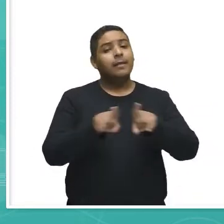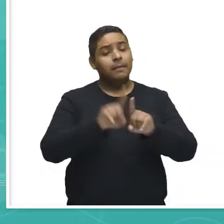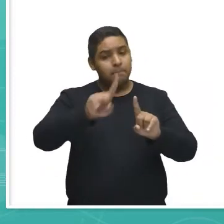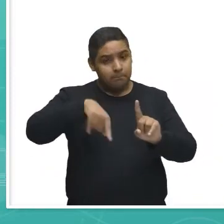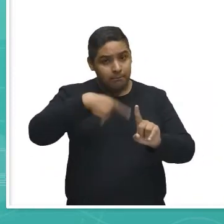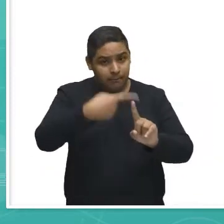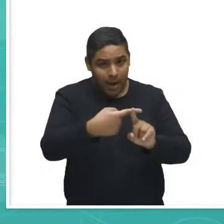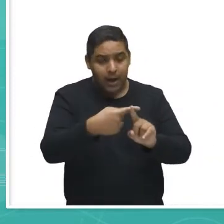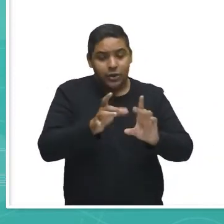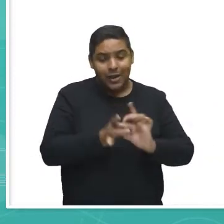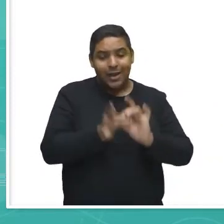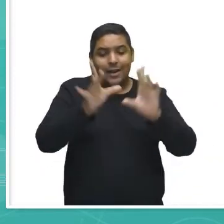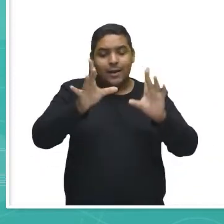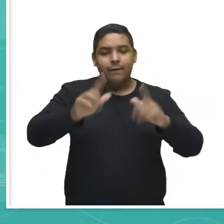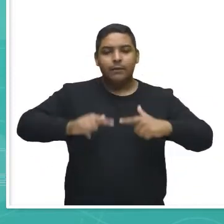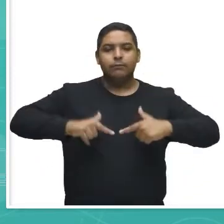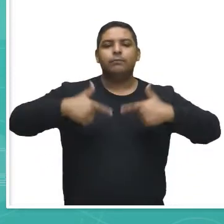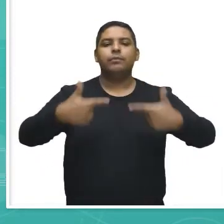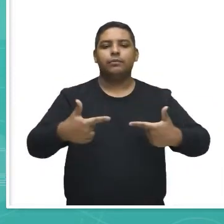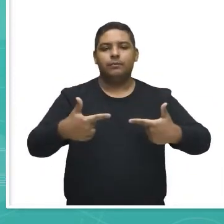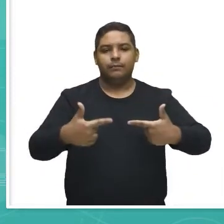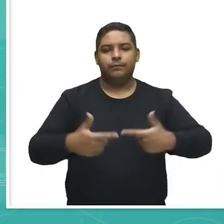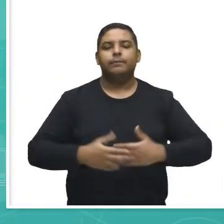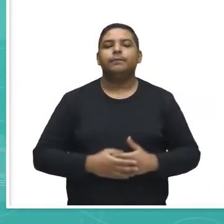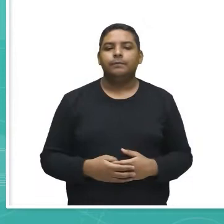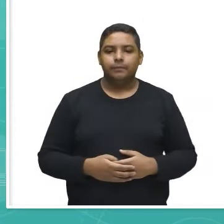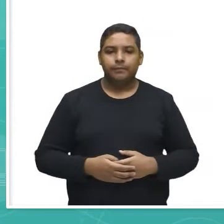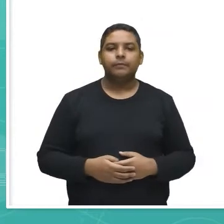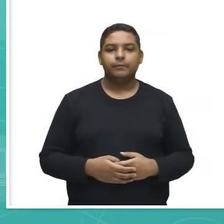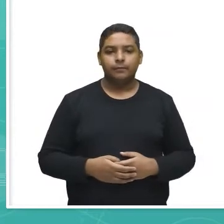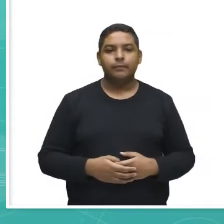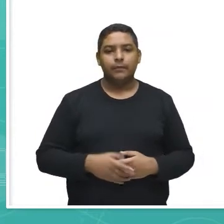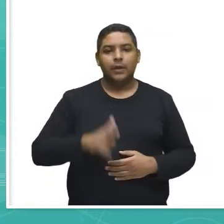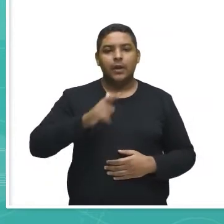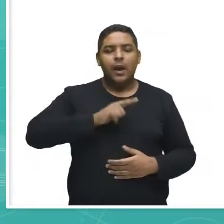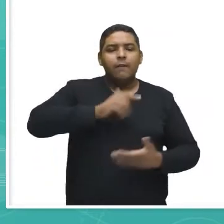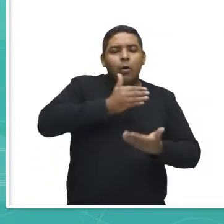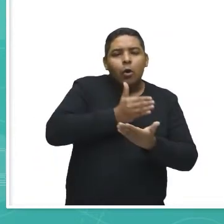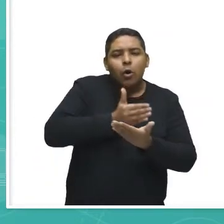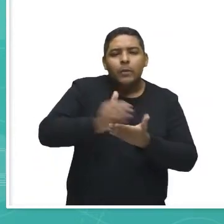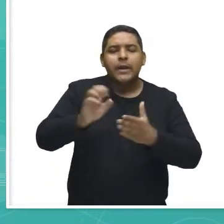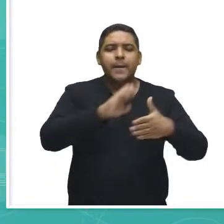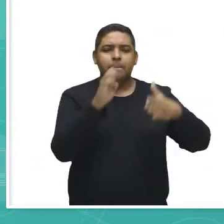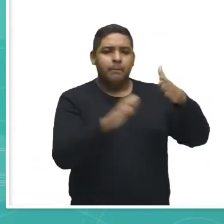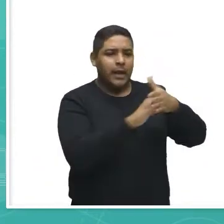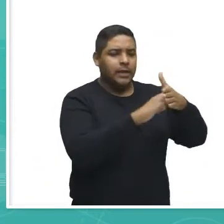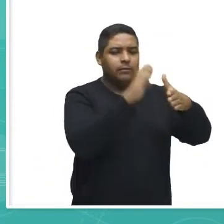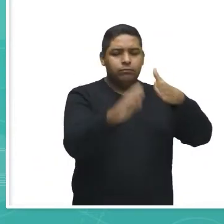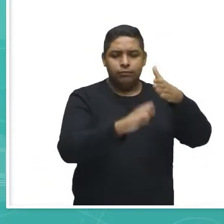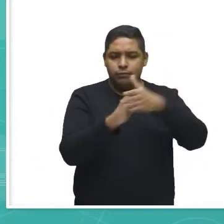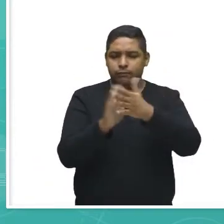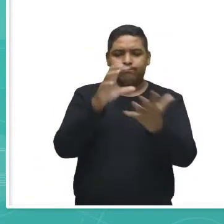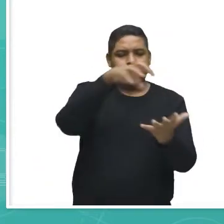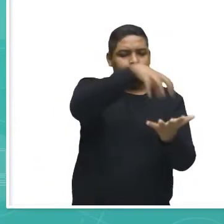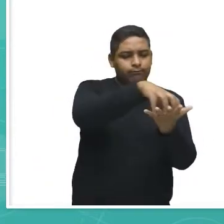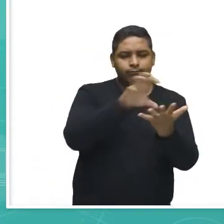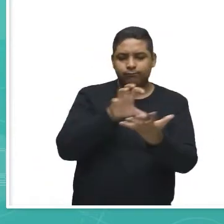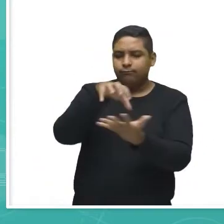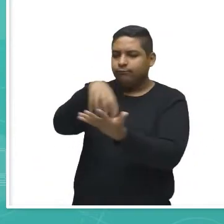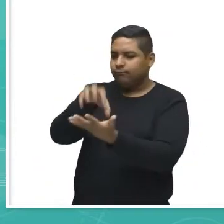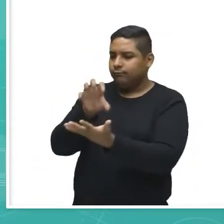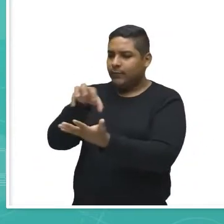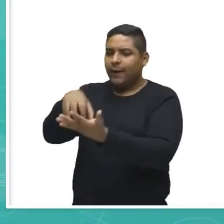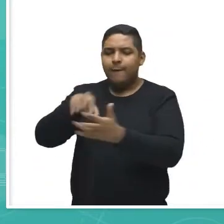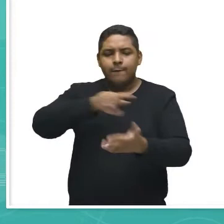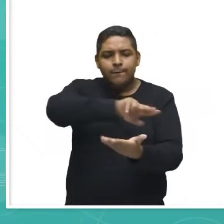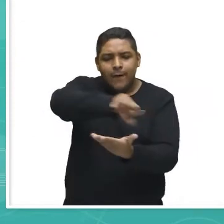Então, é nesse momento em que ocorre o quê? Surgimento de várias empresas em um mesmo ramo, para ter o quê? Para ter